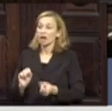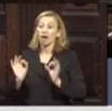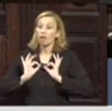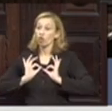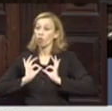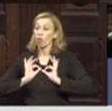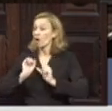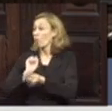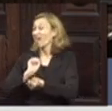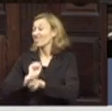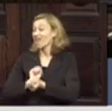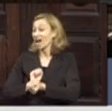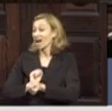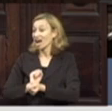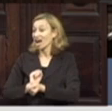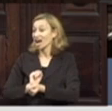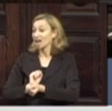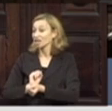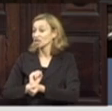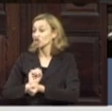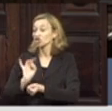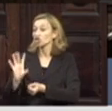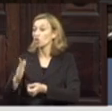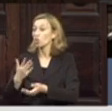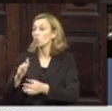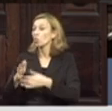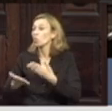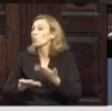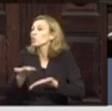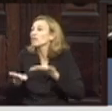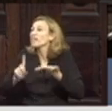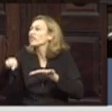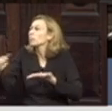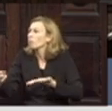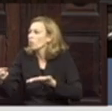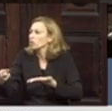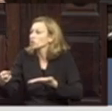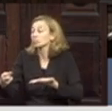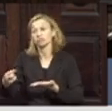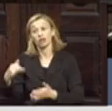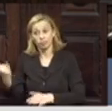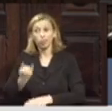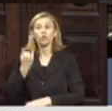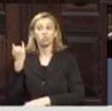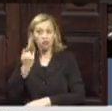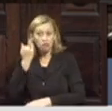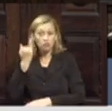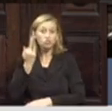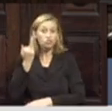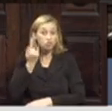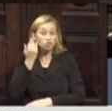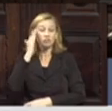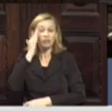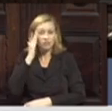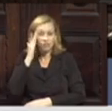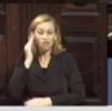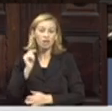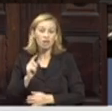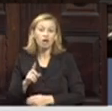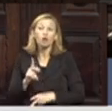de saúde precisa estar atento para isso, porque é uma doença grave, com índice de mortalidade